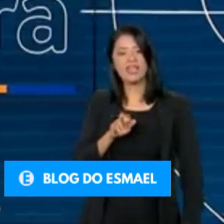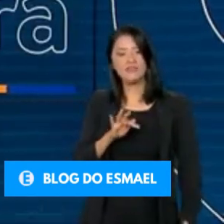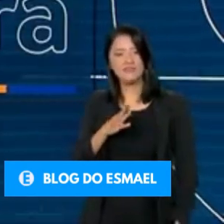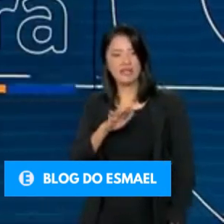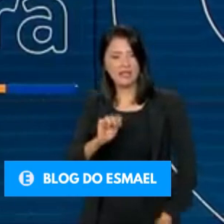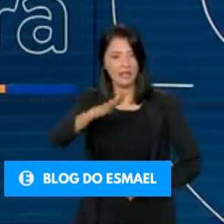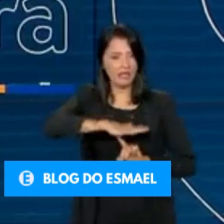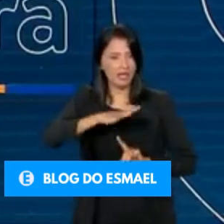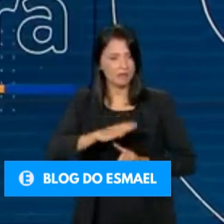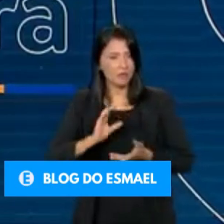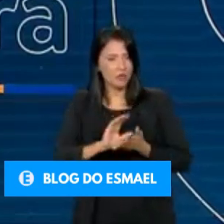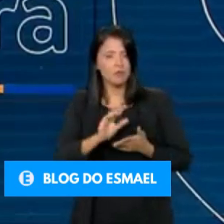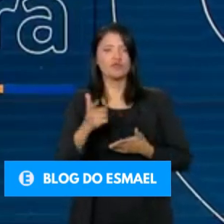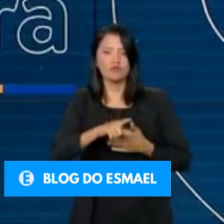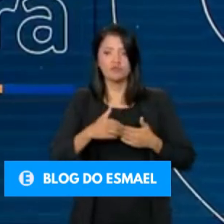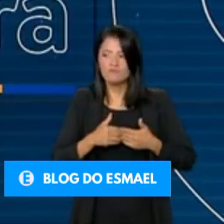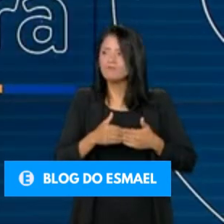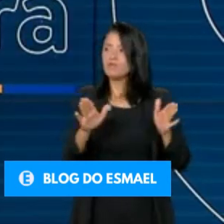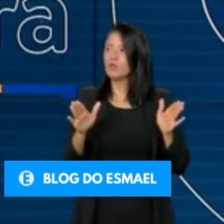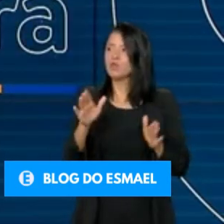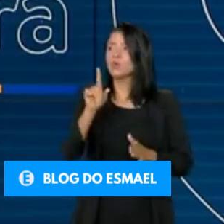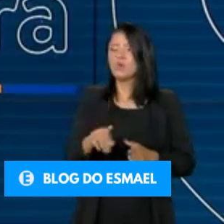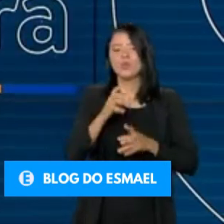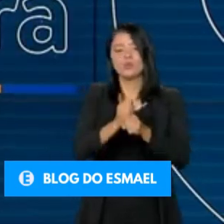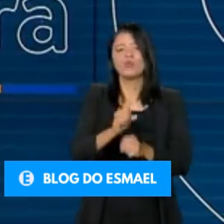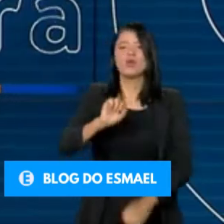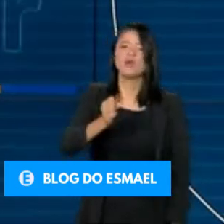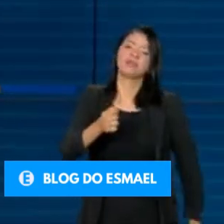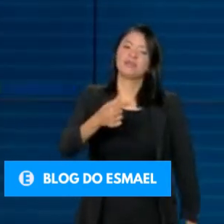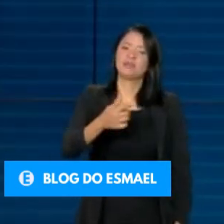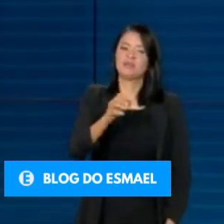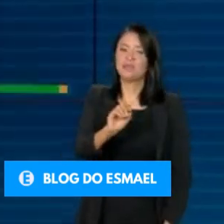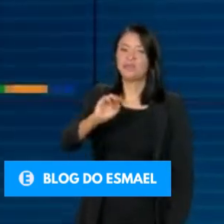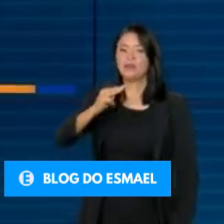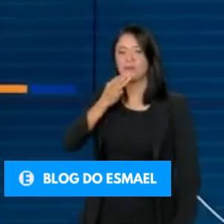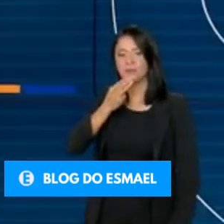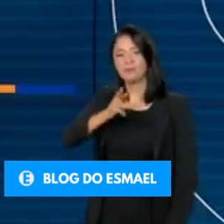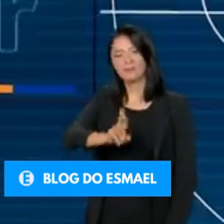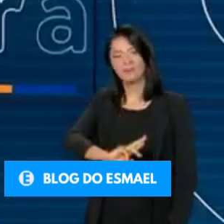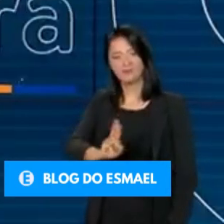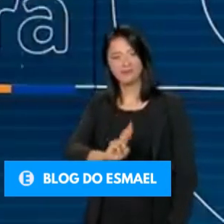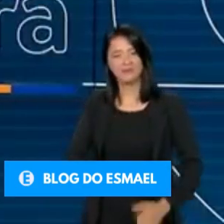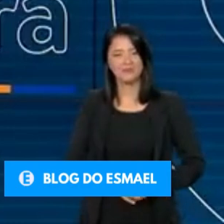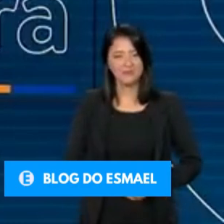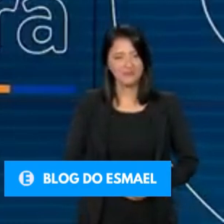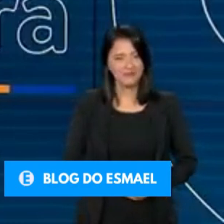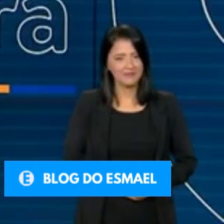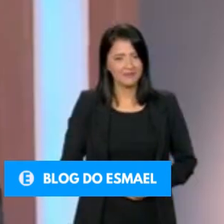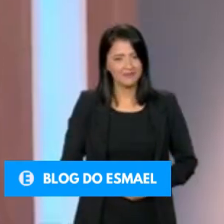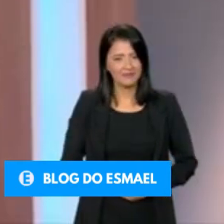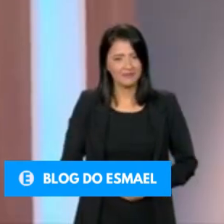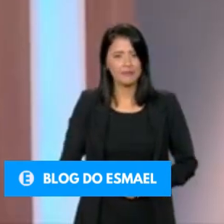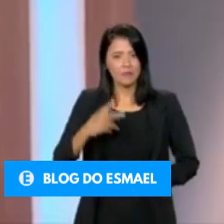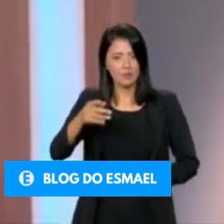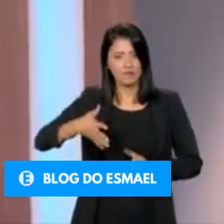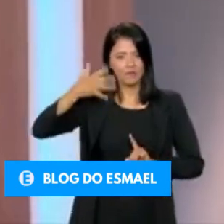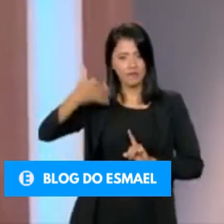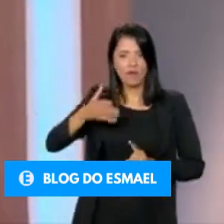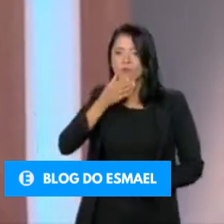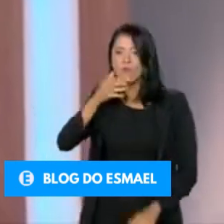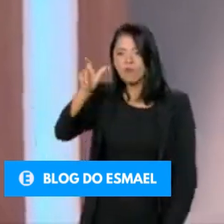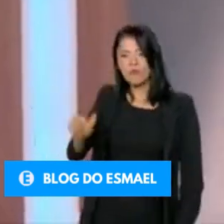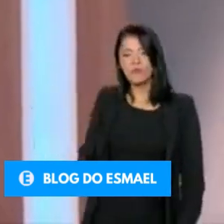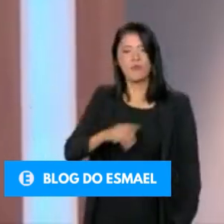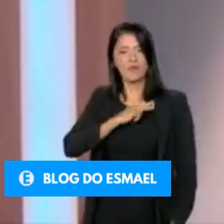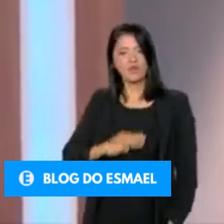O investimento previsto para a reabertura da unidade é de 870 milhões de reais. Em sua fala, o